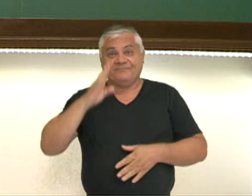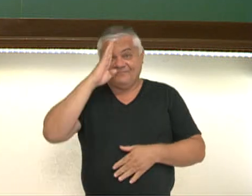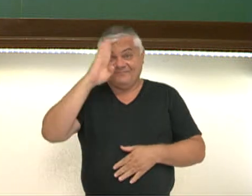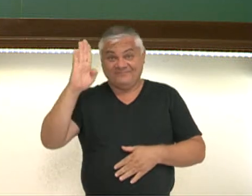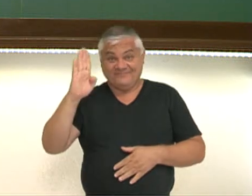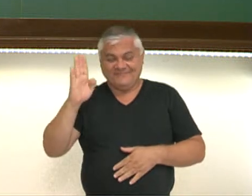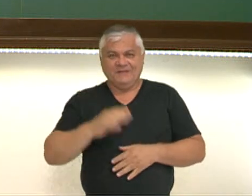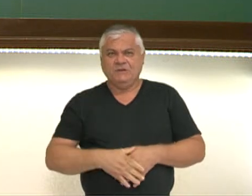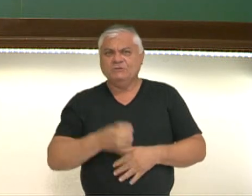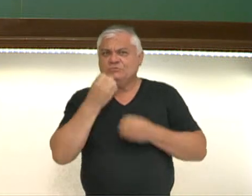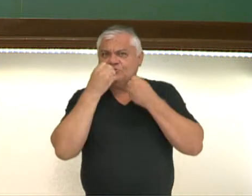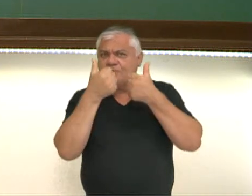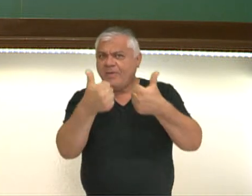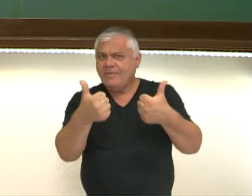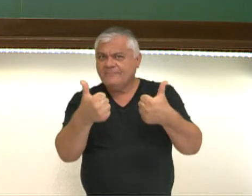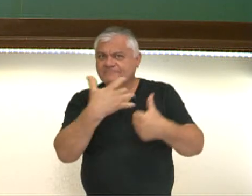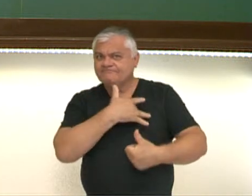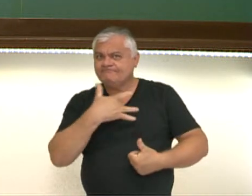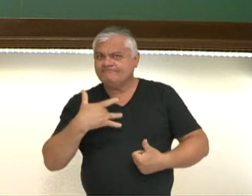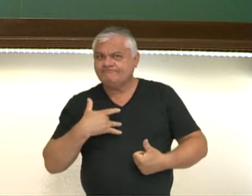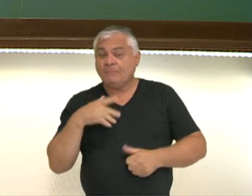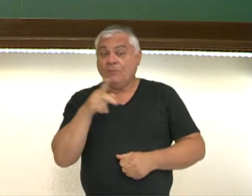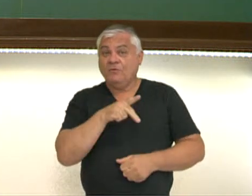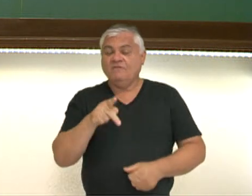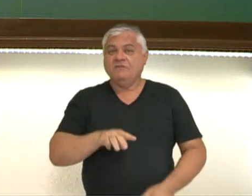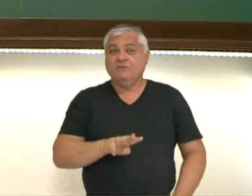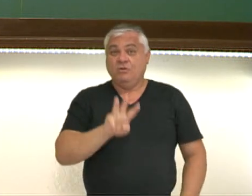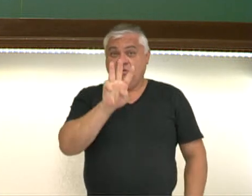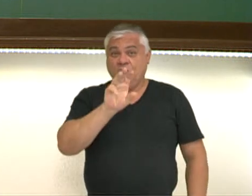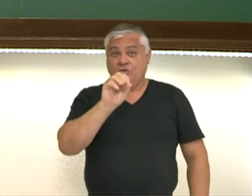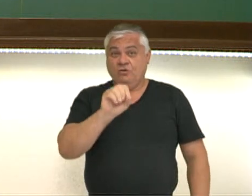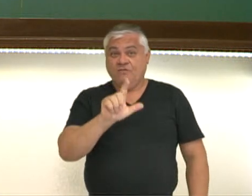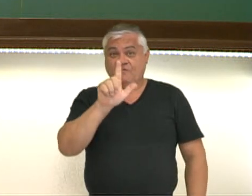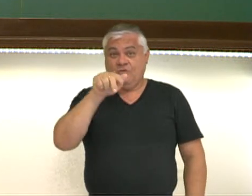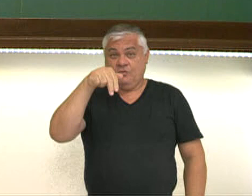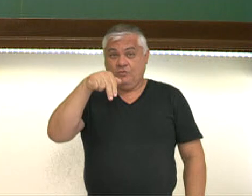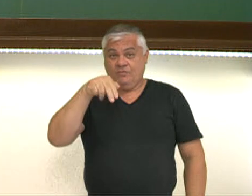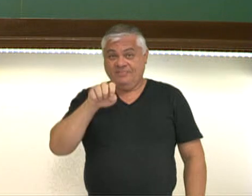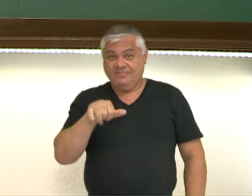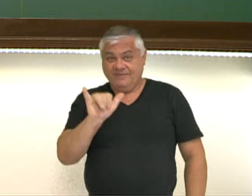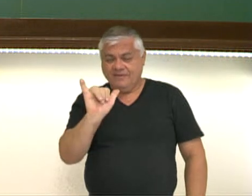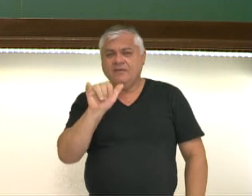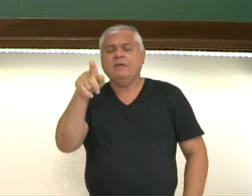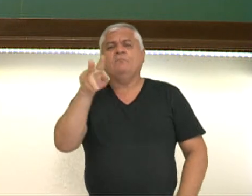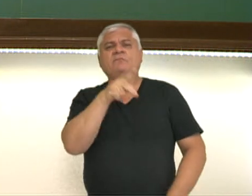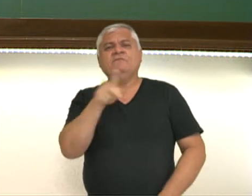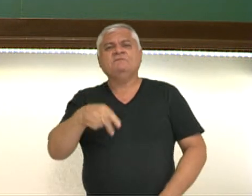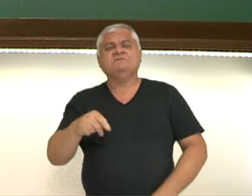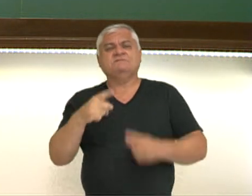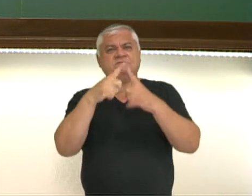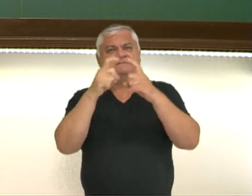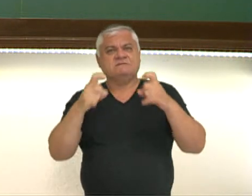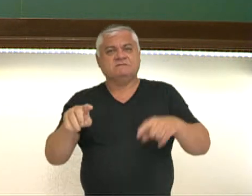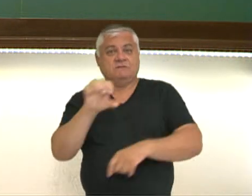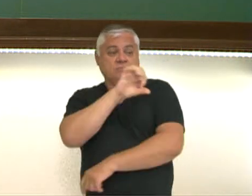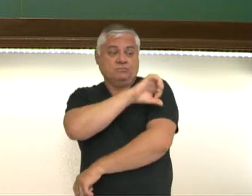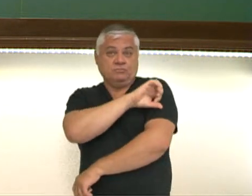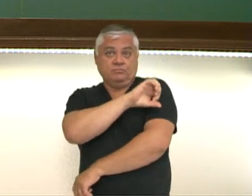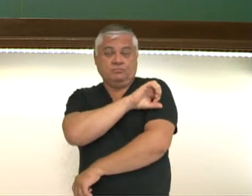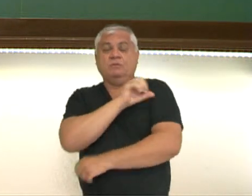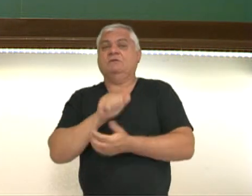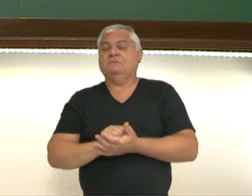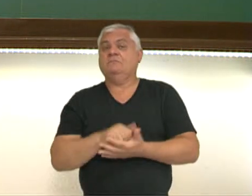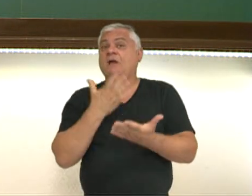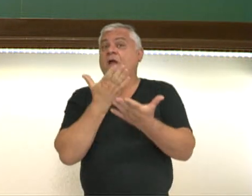Olá pessoal, tudo bem com vocês? Aqui é o professor Volney, sou professor de ciências do nono ano. Estou aqui para mais uma